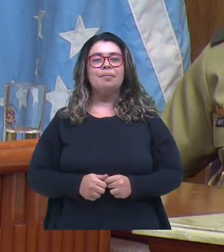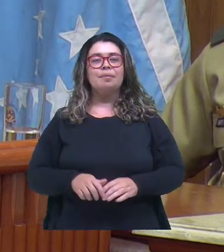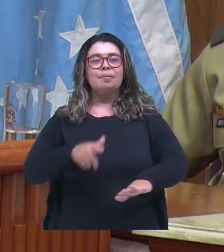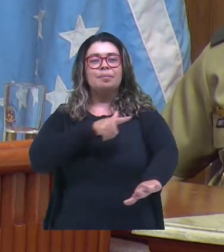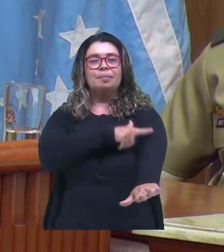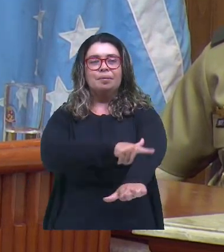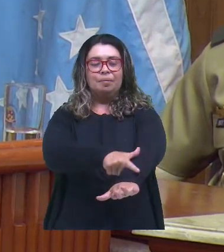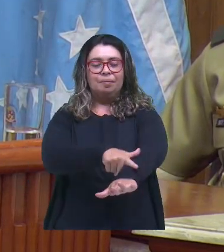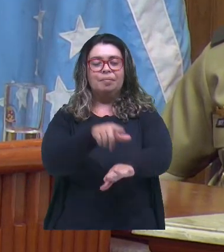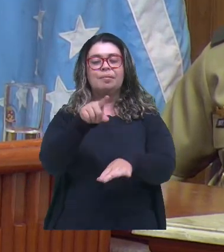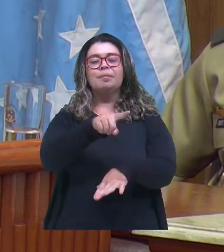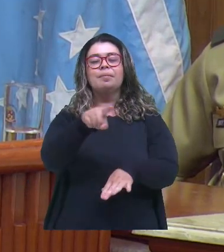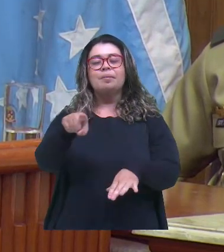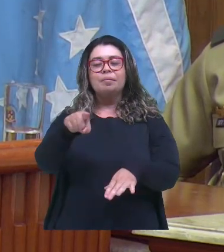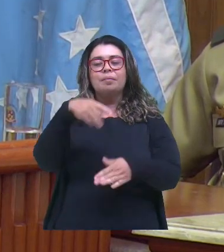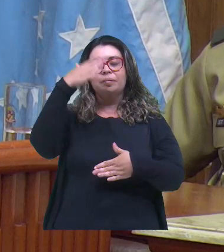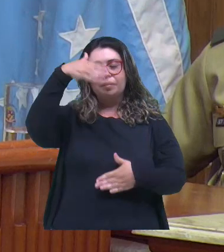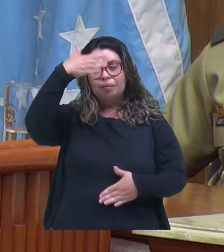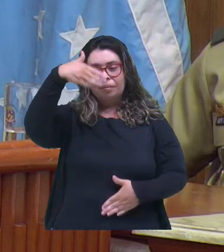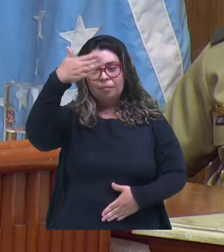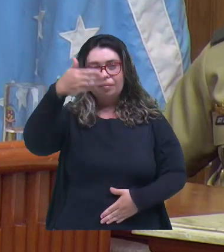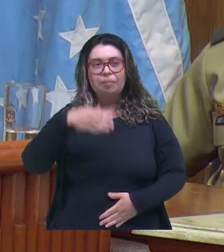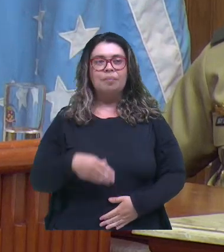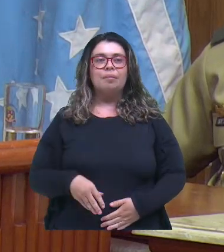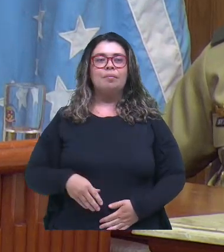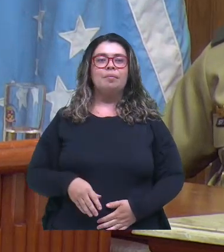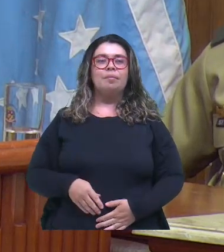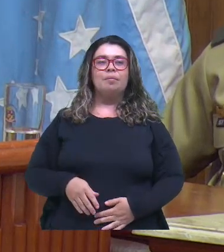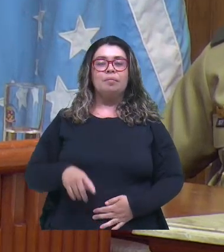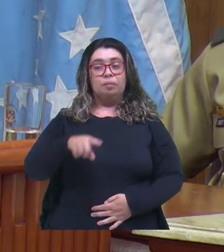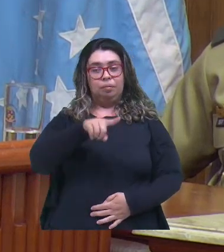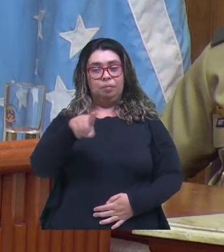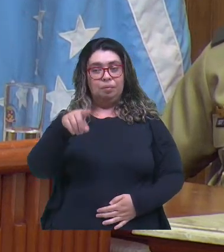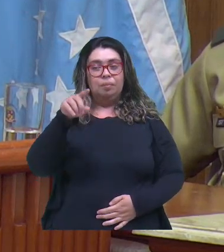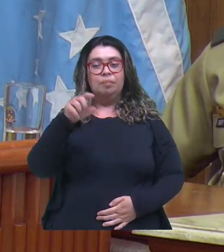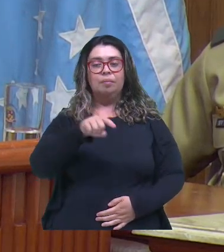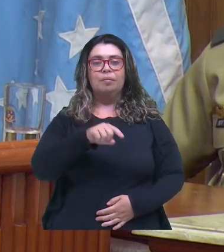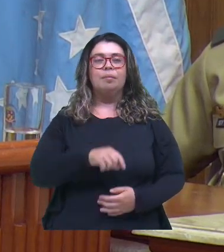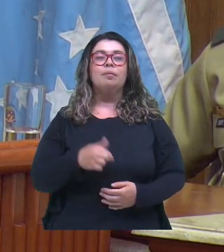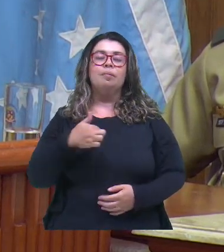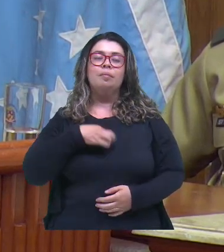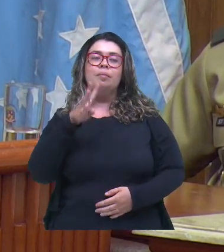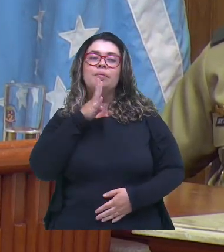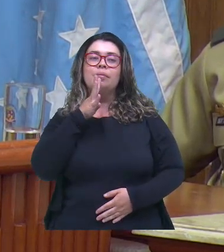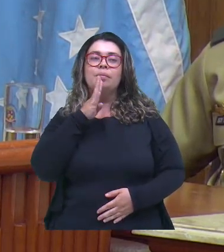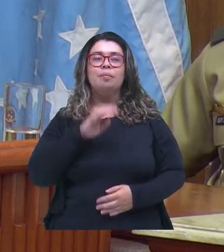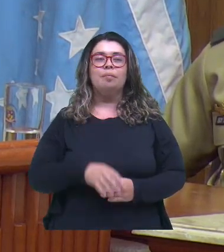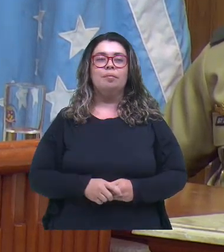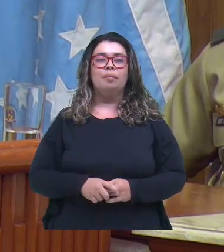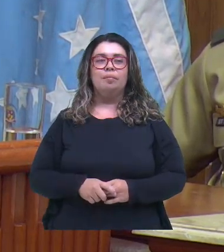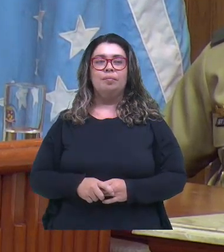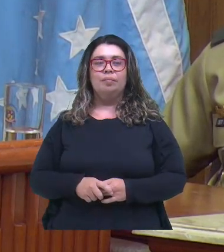honrando vocês. Alguns de vocês eu conheço